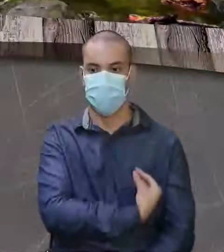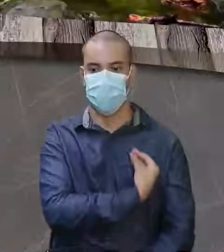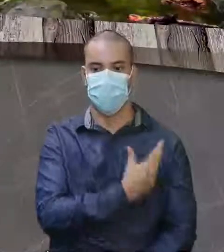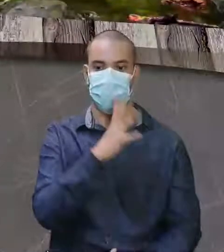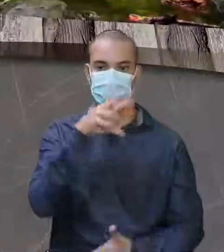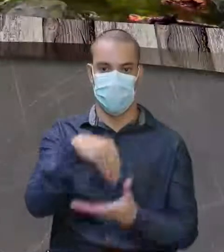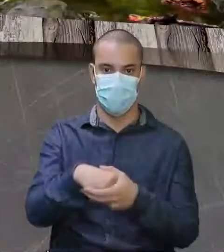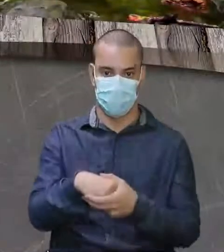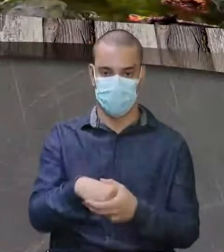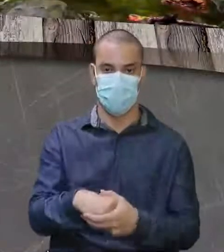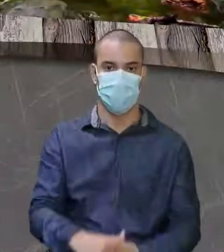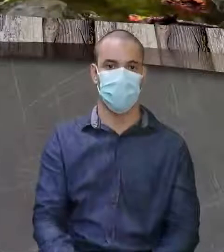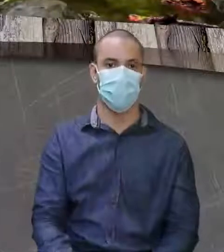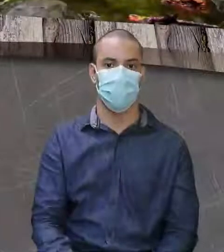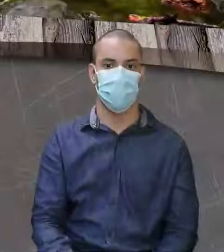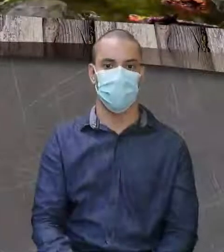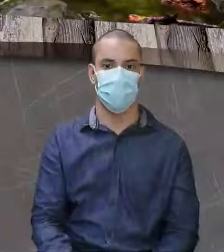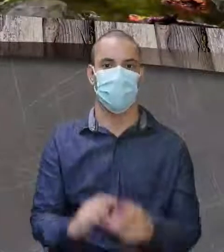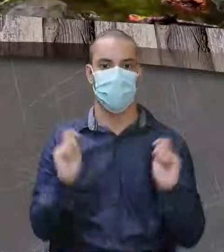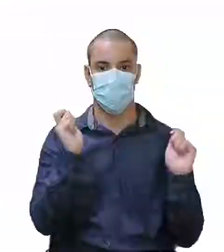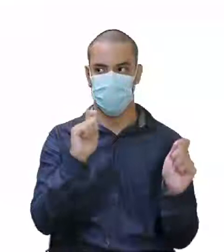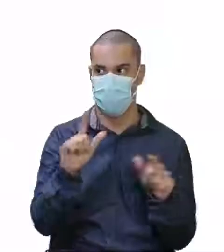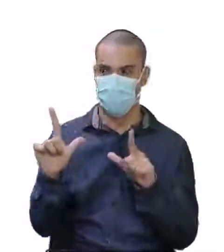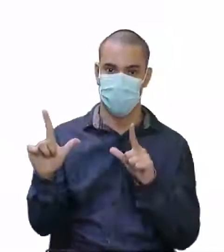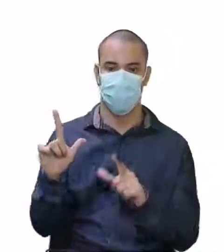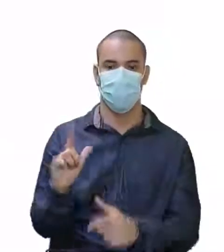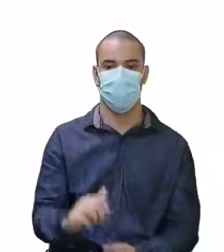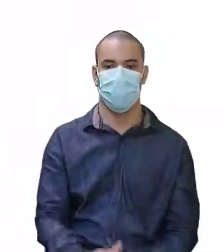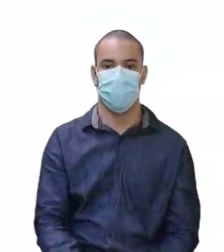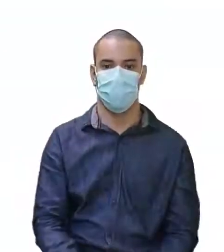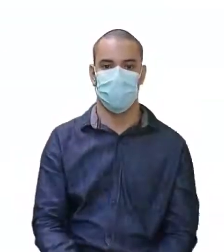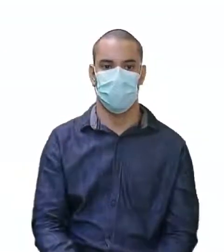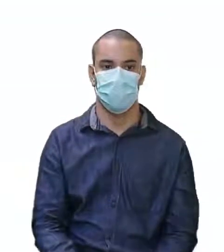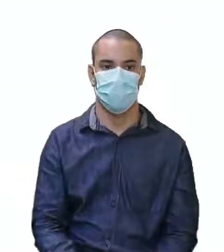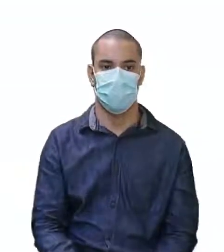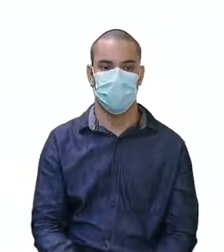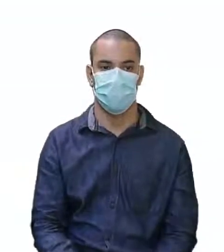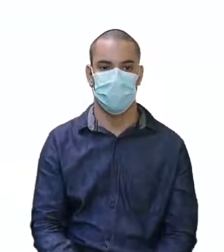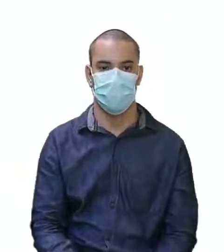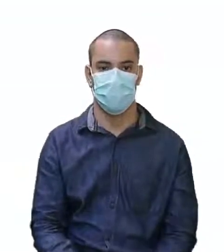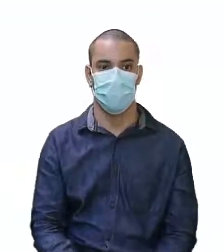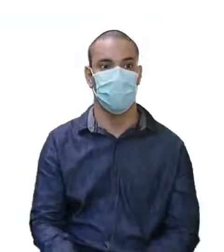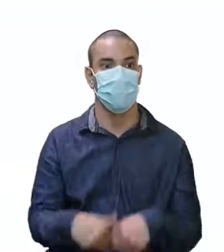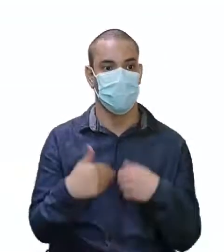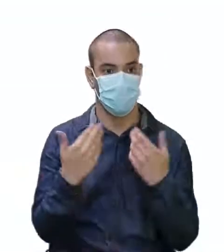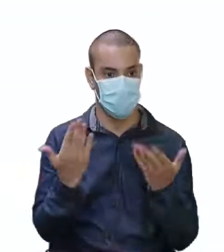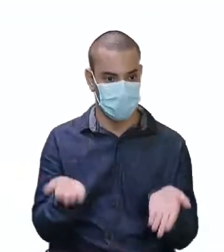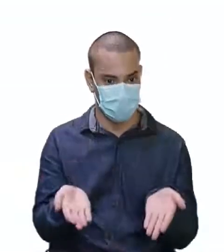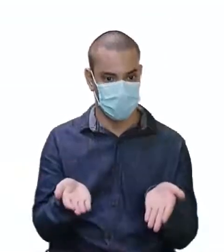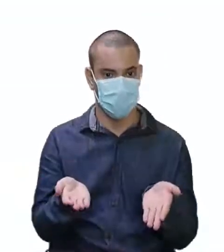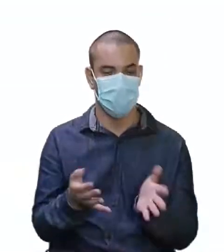hábitat, tá? Voltando lá para a nossa tela lá. Então,